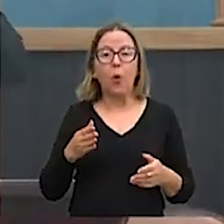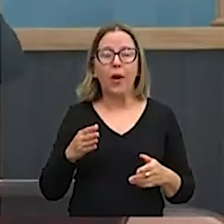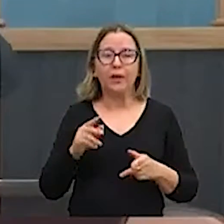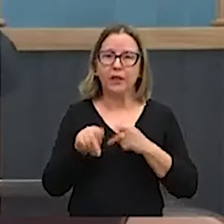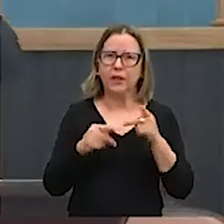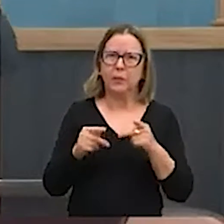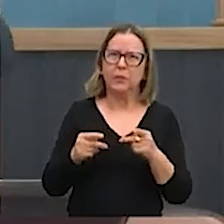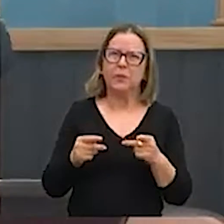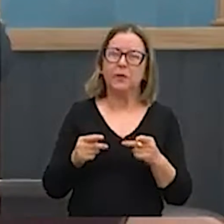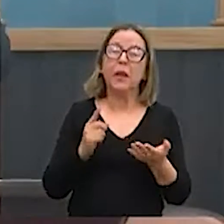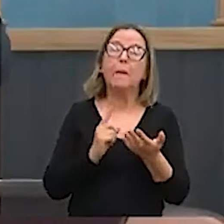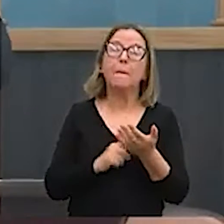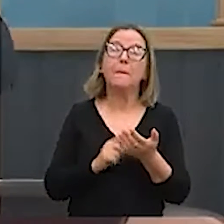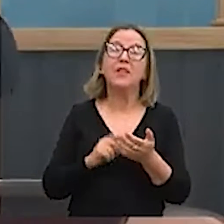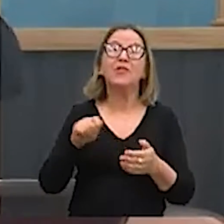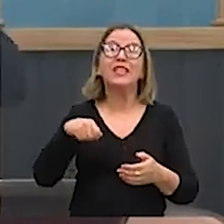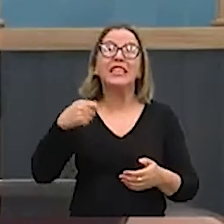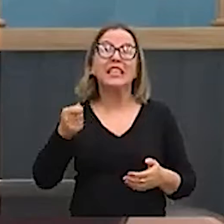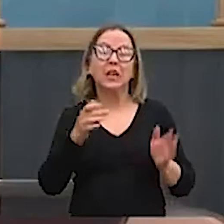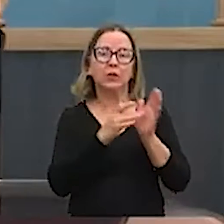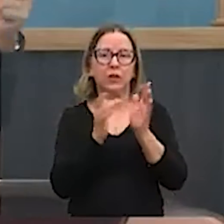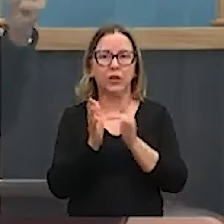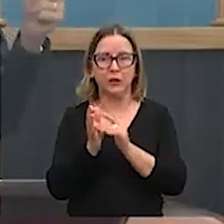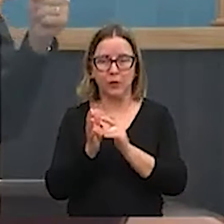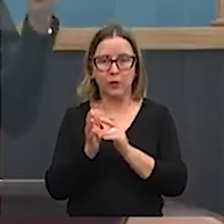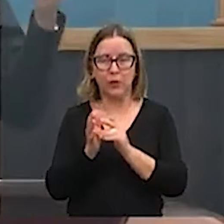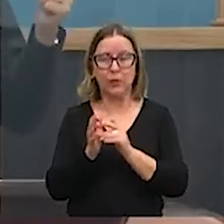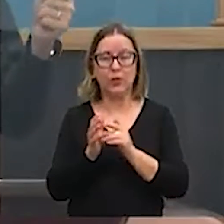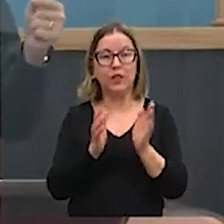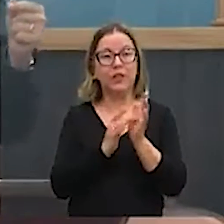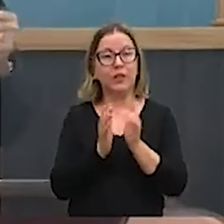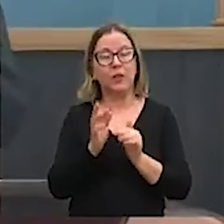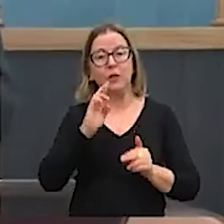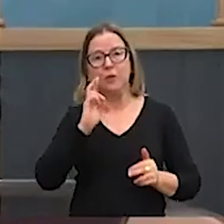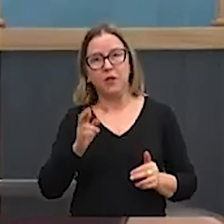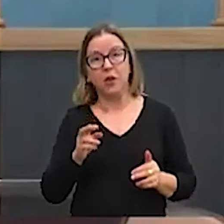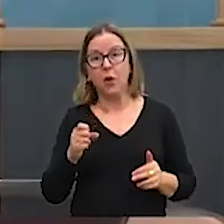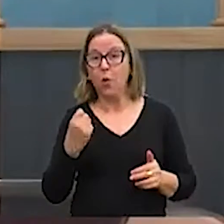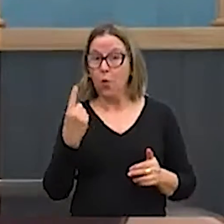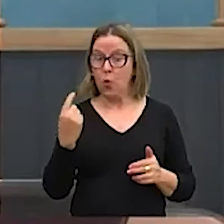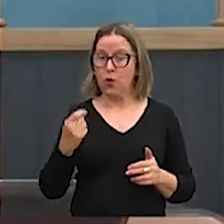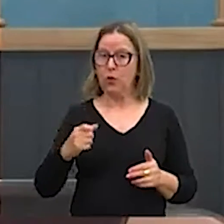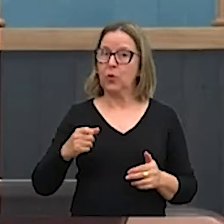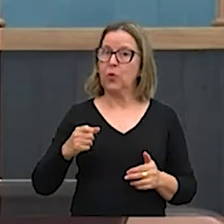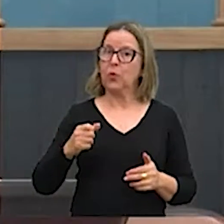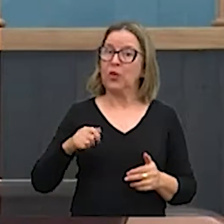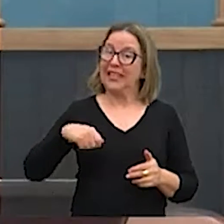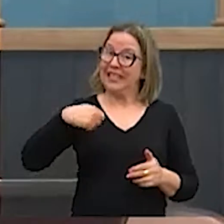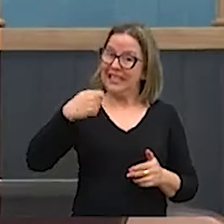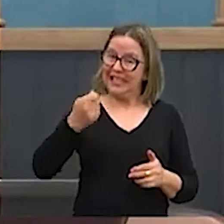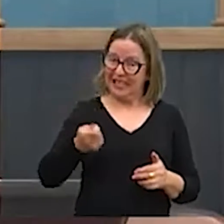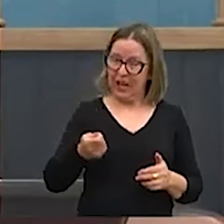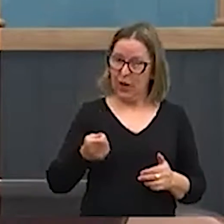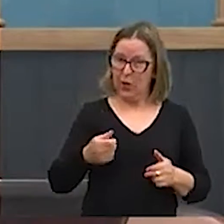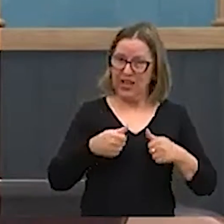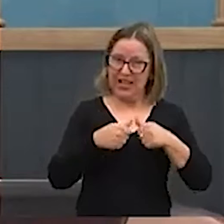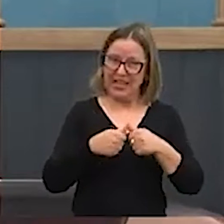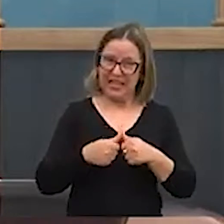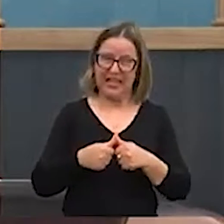ele disse, um único sinal que essa geração incrédula e adúltera